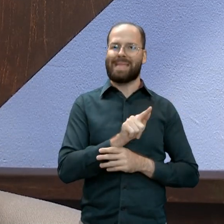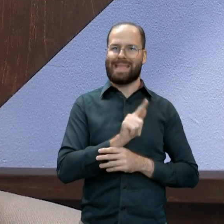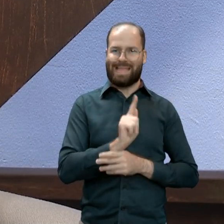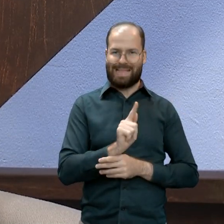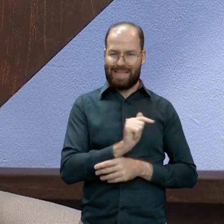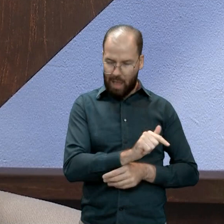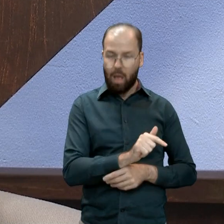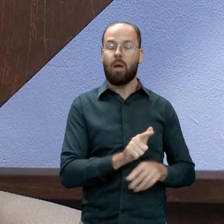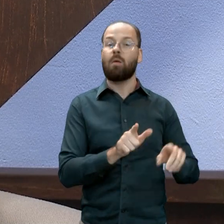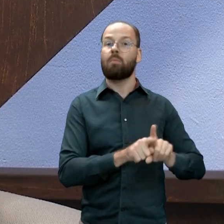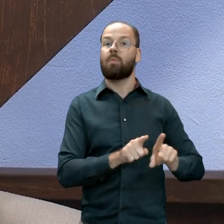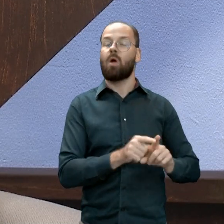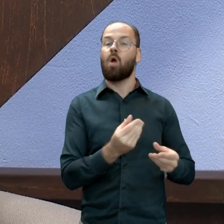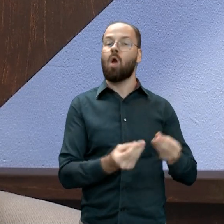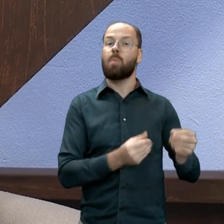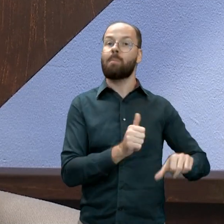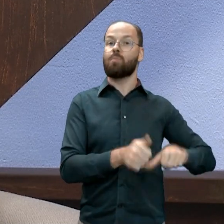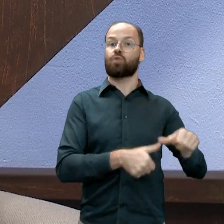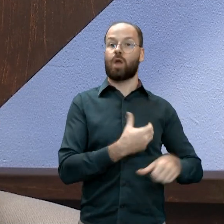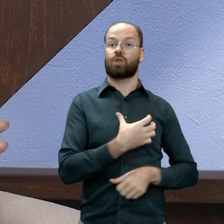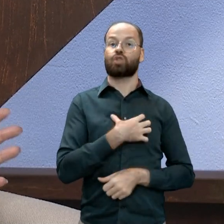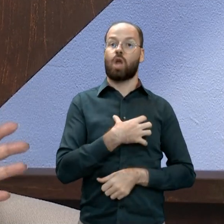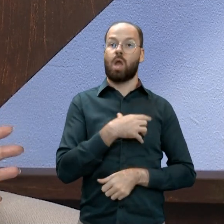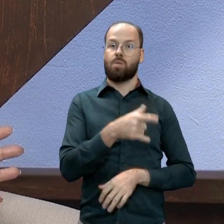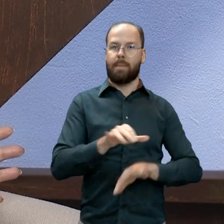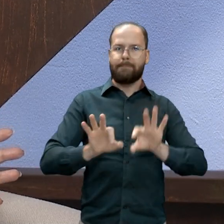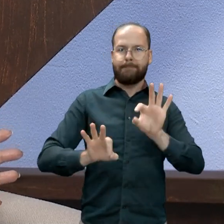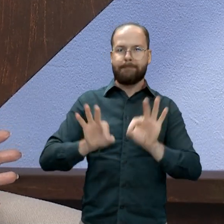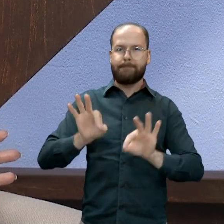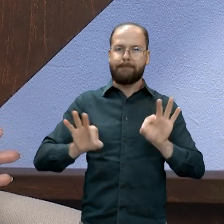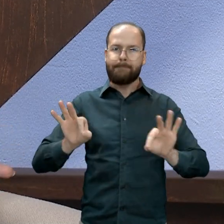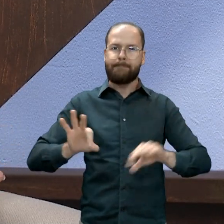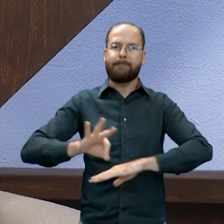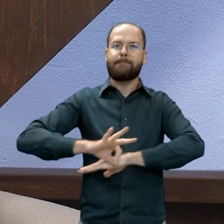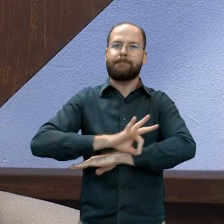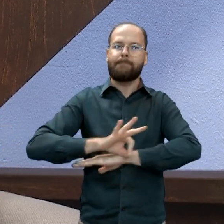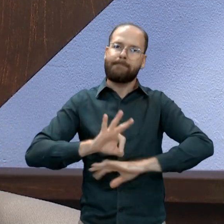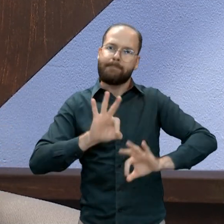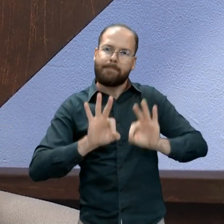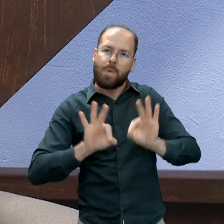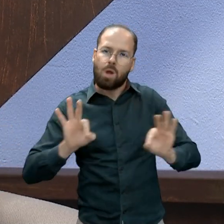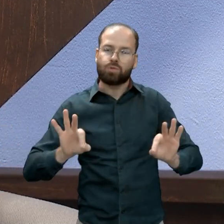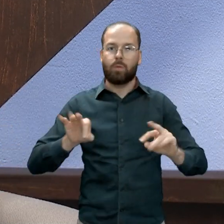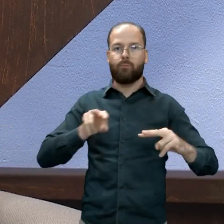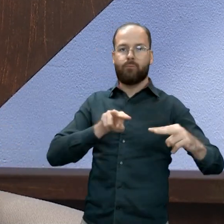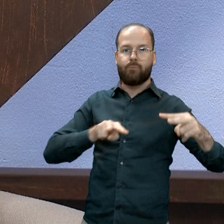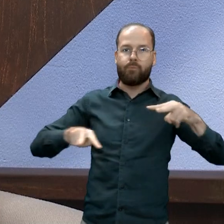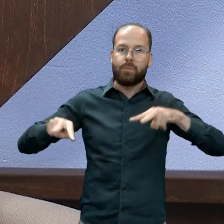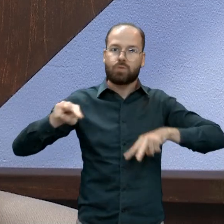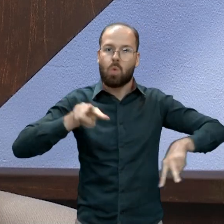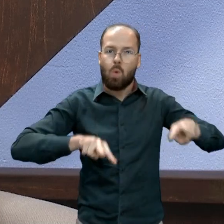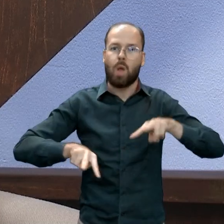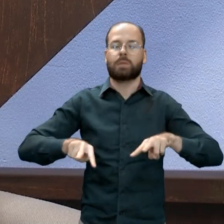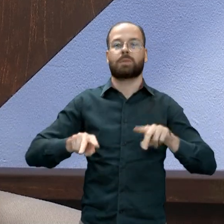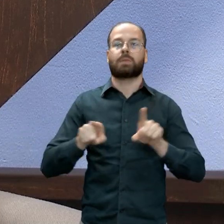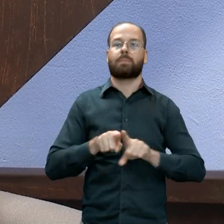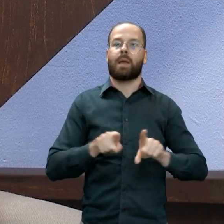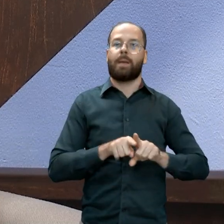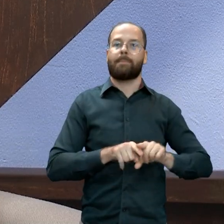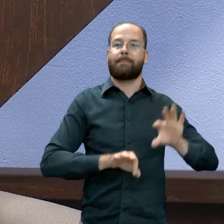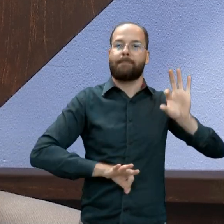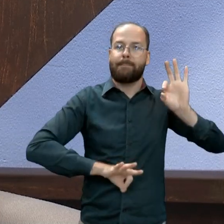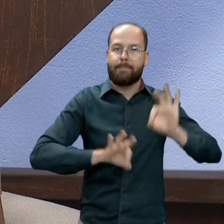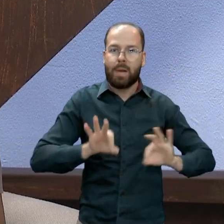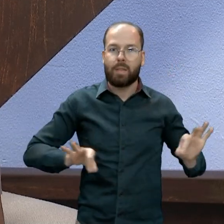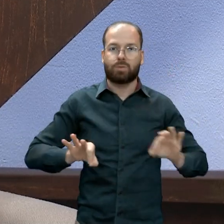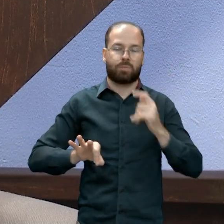de projetar mesmo, né? Todas as interfaces do projeto, de visualização, de planejamento e etc. Eu